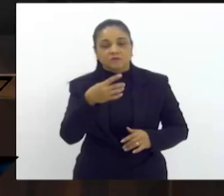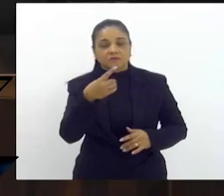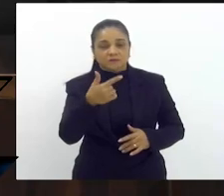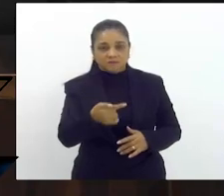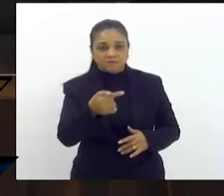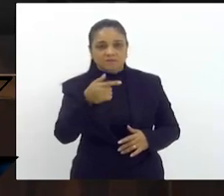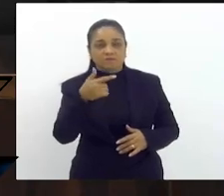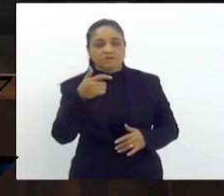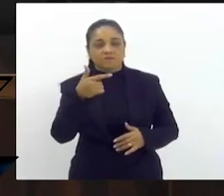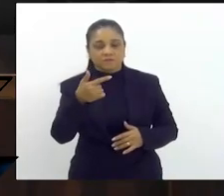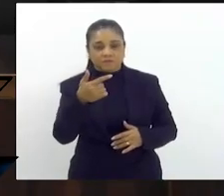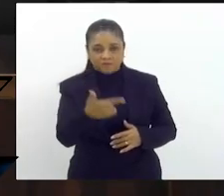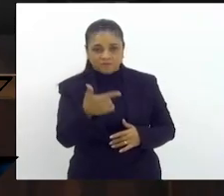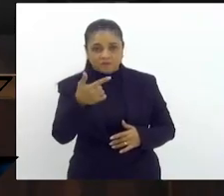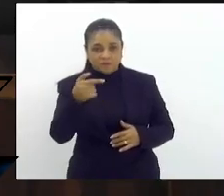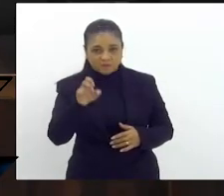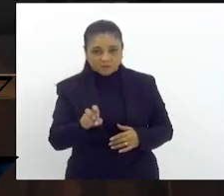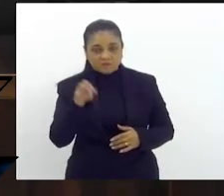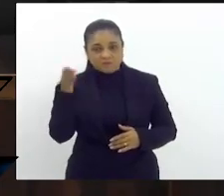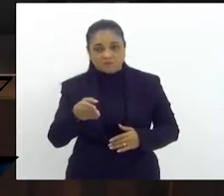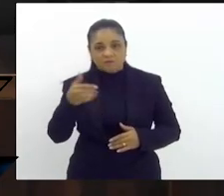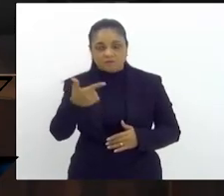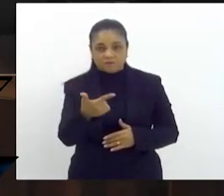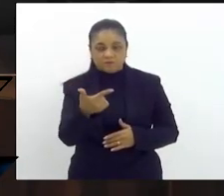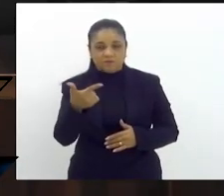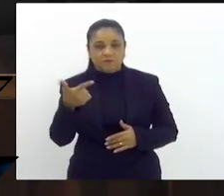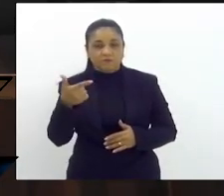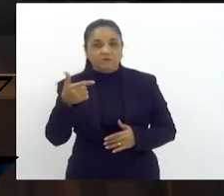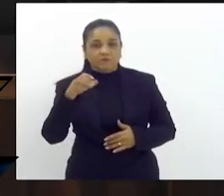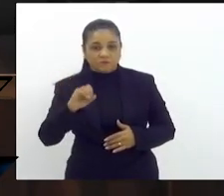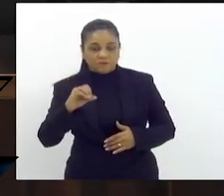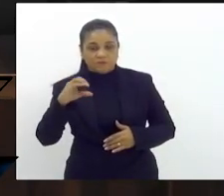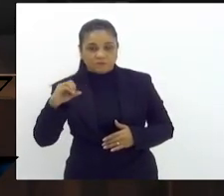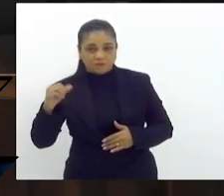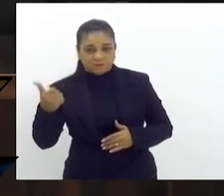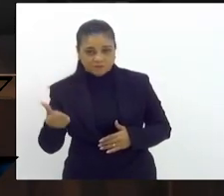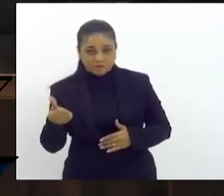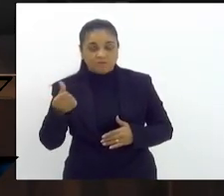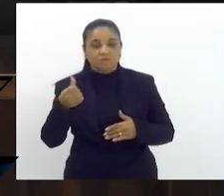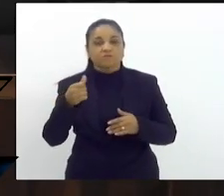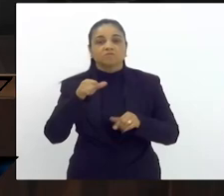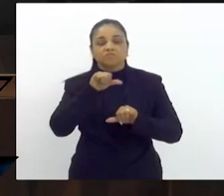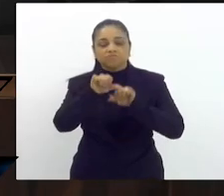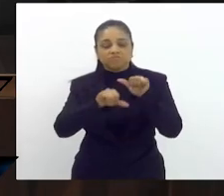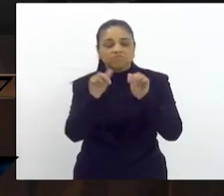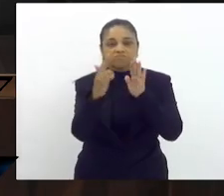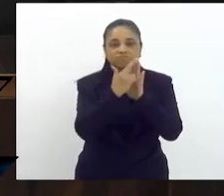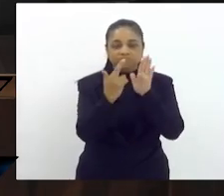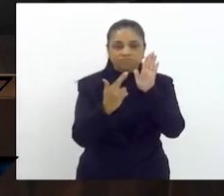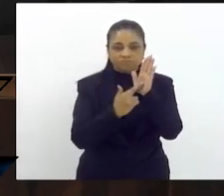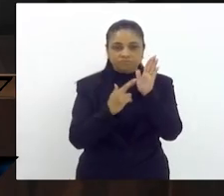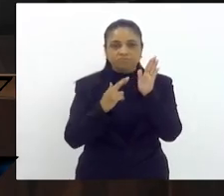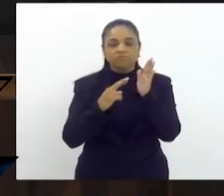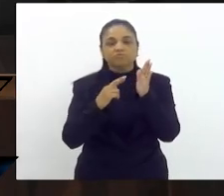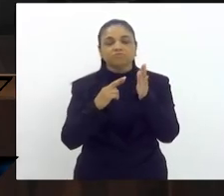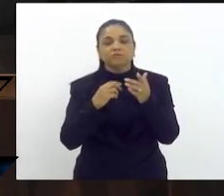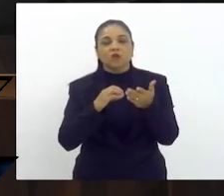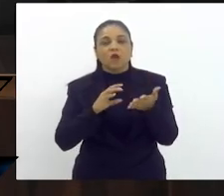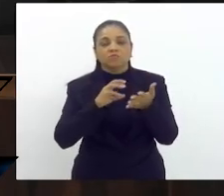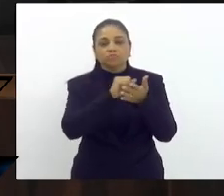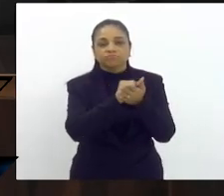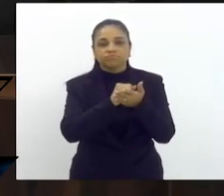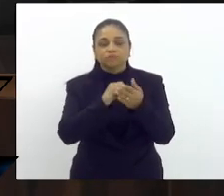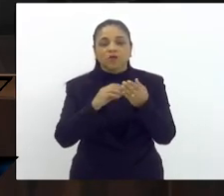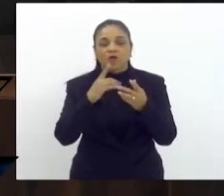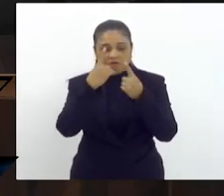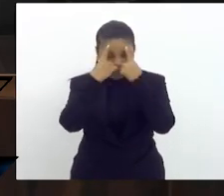de 15 de Março 2006 para regulamentar a forma da efetivação da notificação compulsória em caso